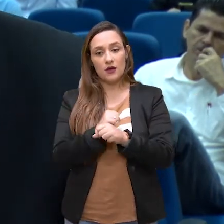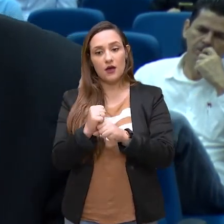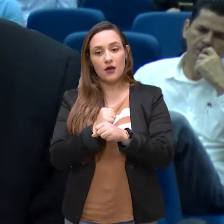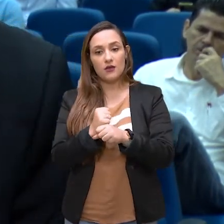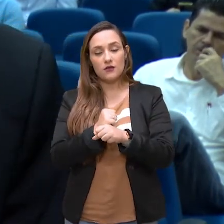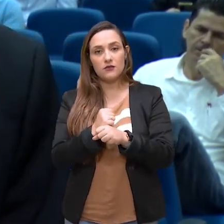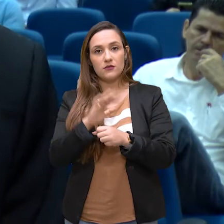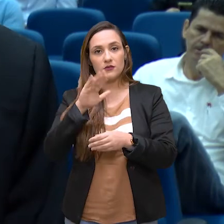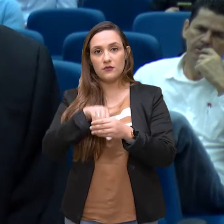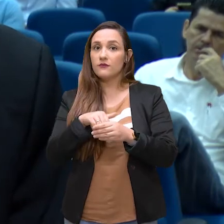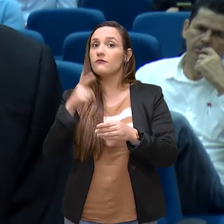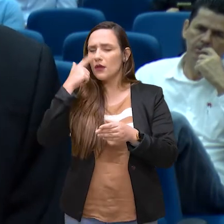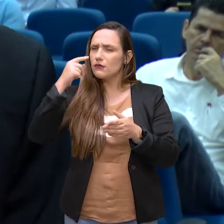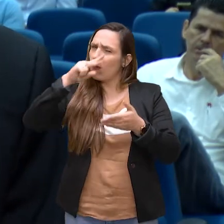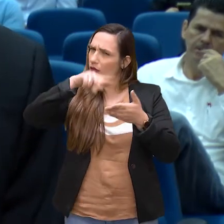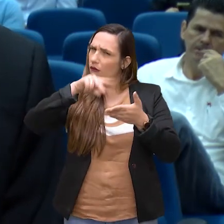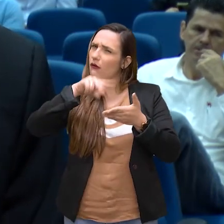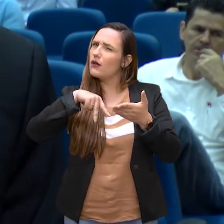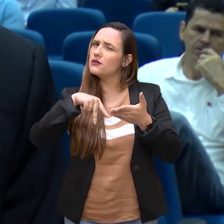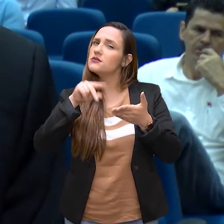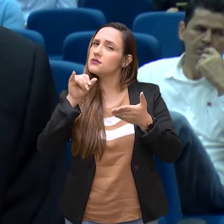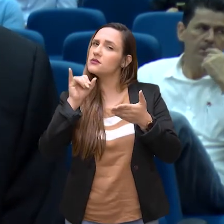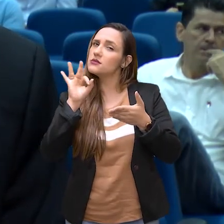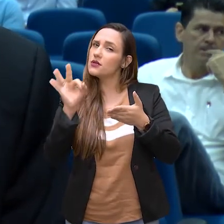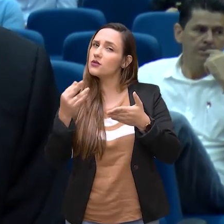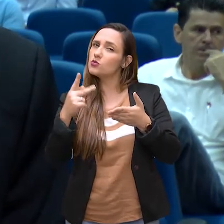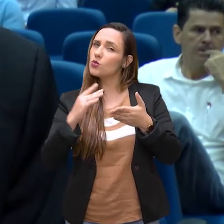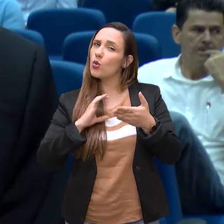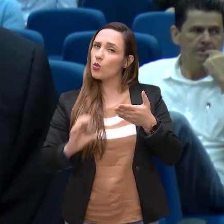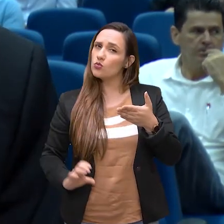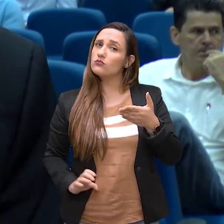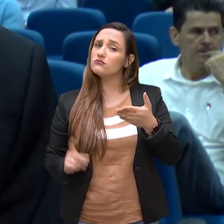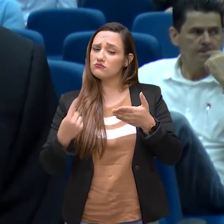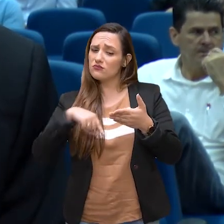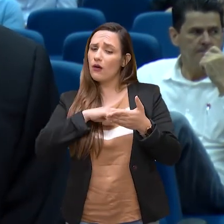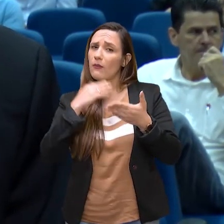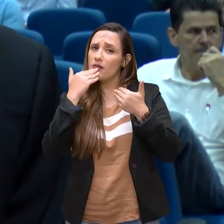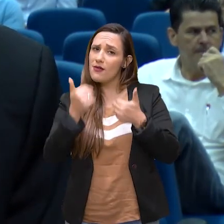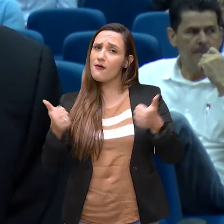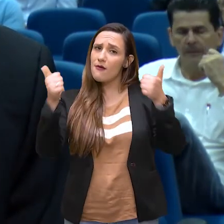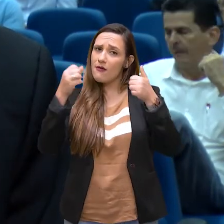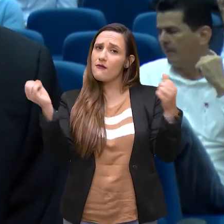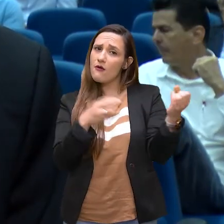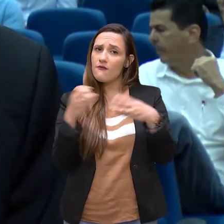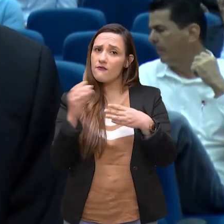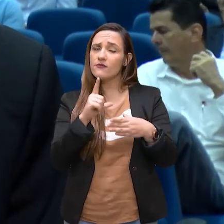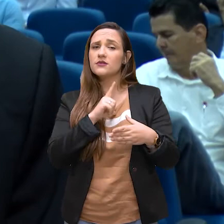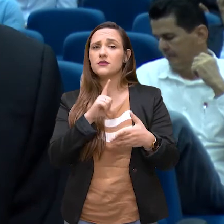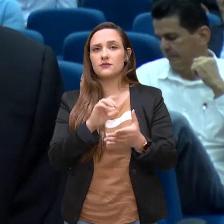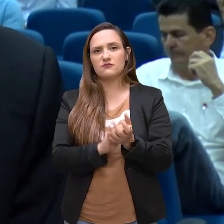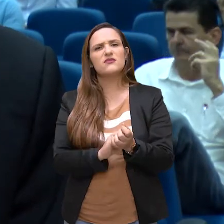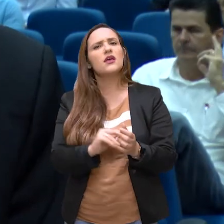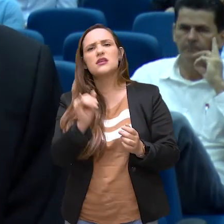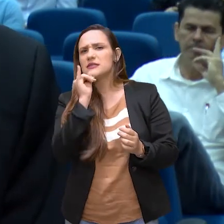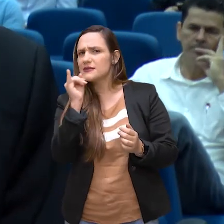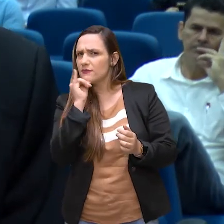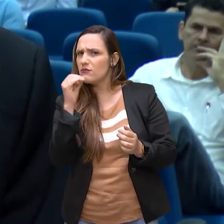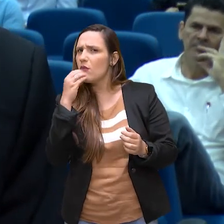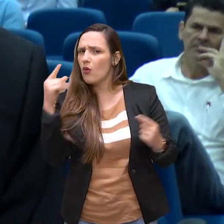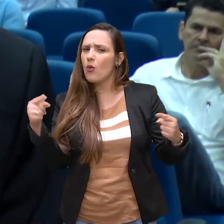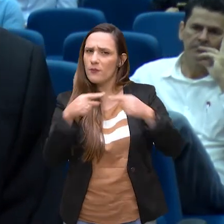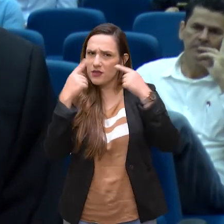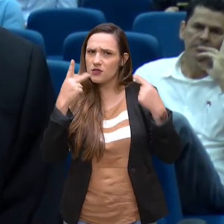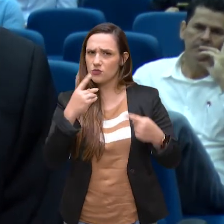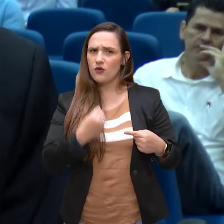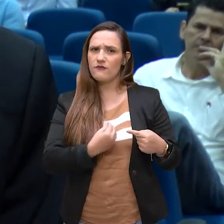período eleitoral, a conferir de alguma maneira o manual eleitoral que nós fizemos, nós aprimoramos, nós atualizamos. Tem muitos exemplos